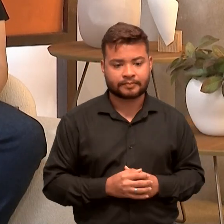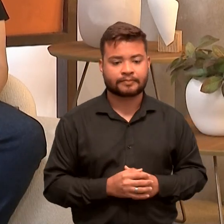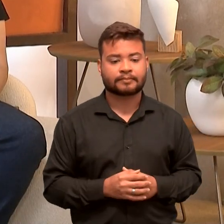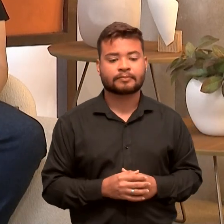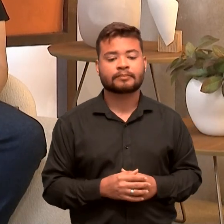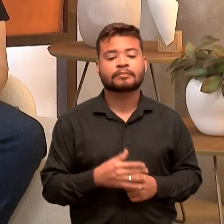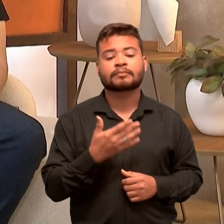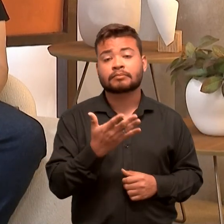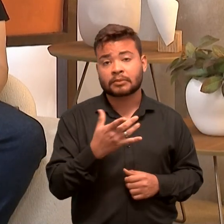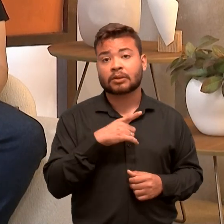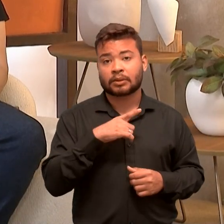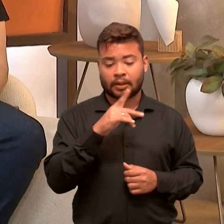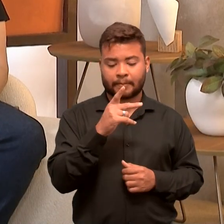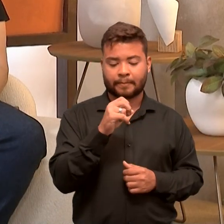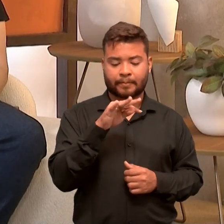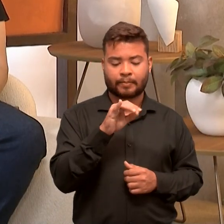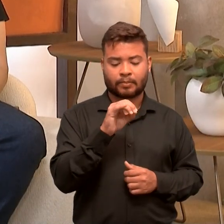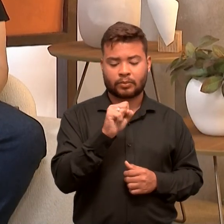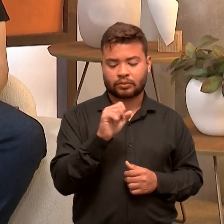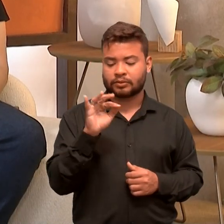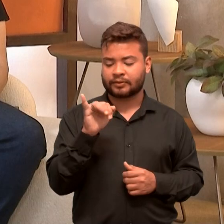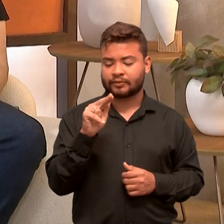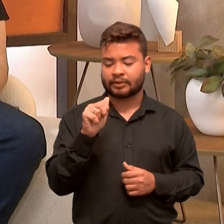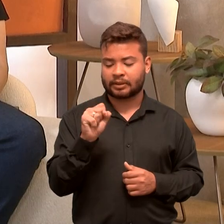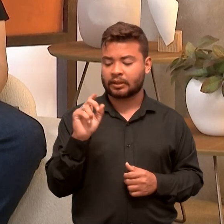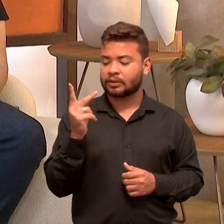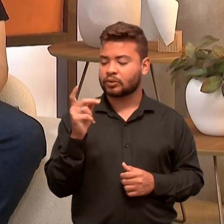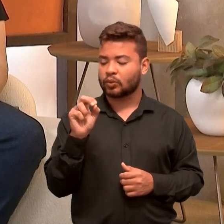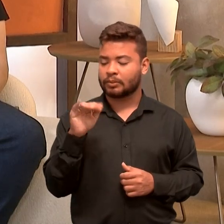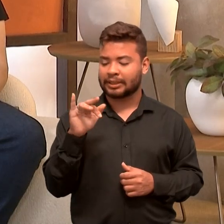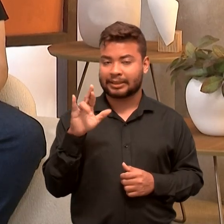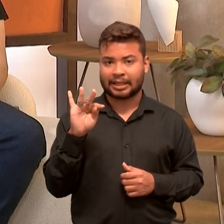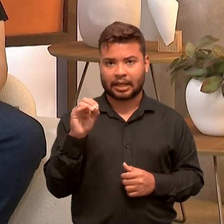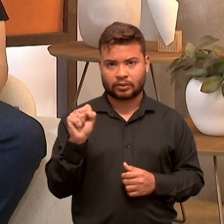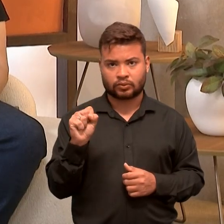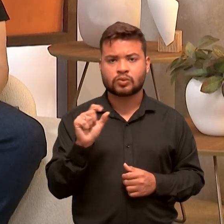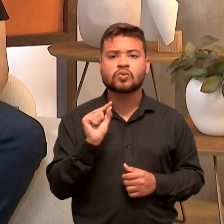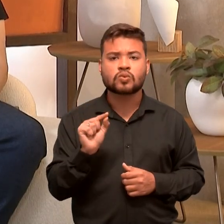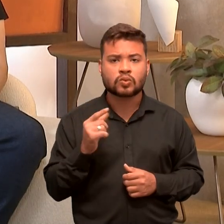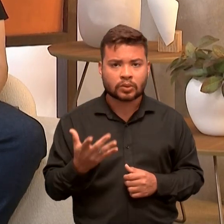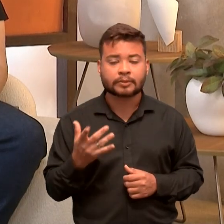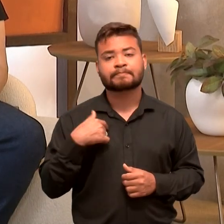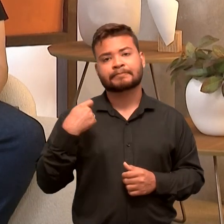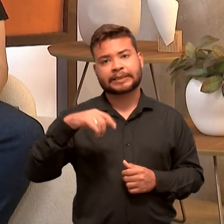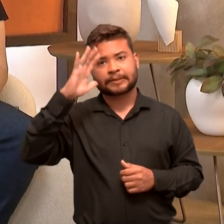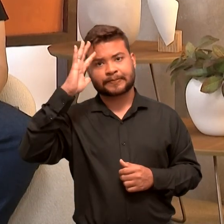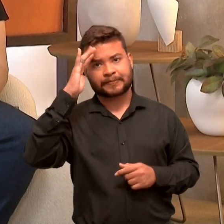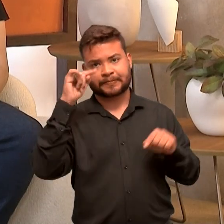pontos finais humanitários. Então, é estimulado ao pesquisador a sempre pensar no animal e o que